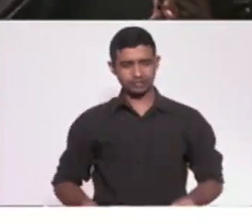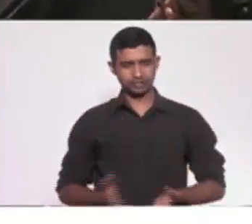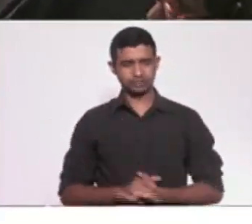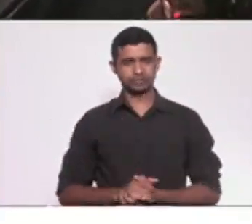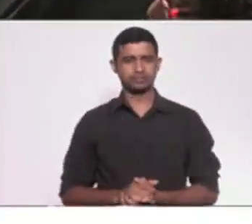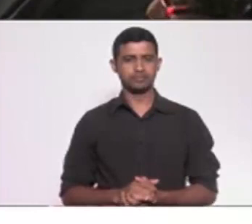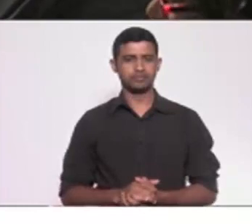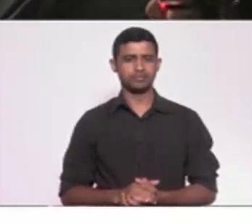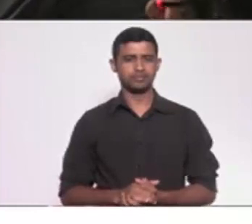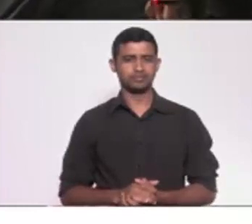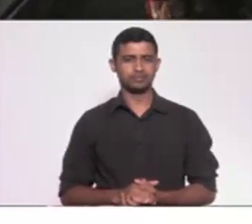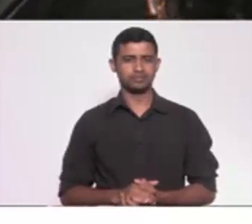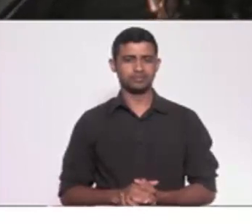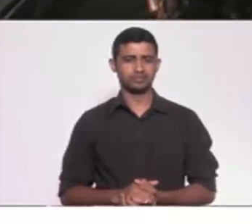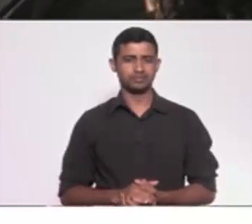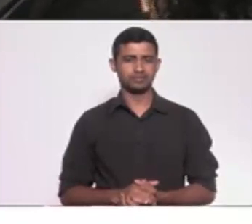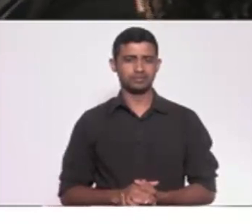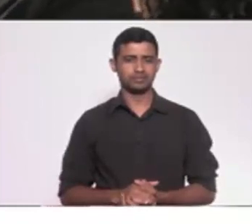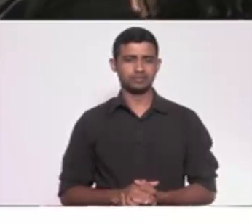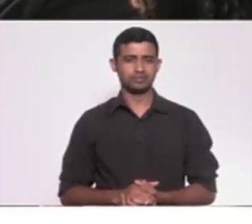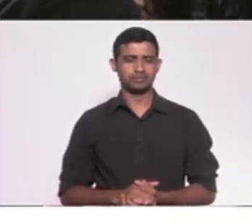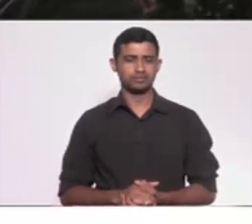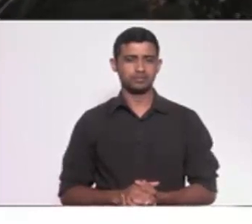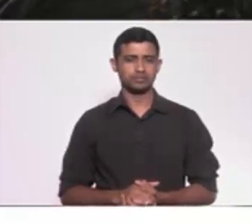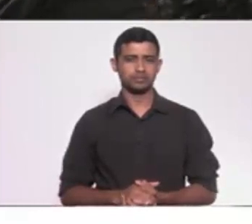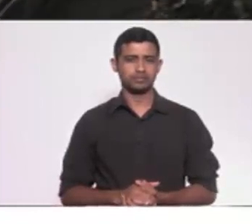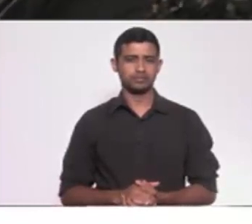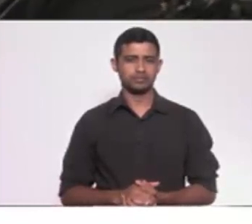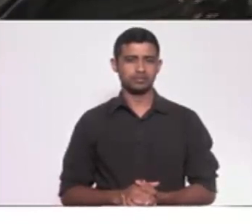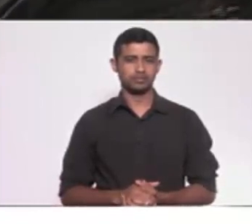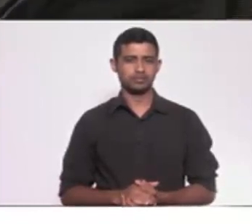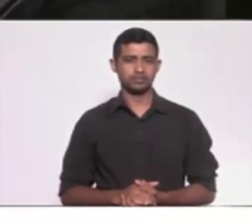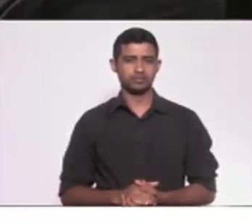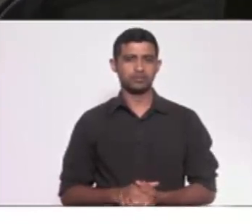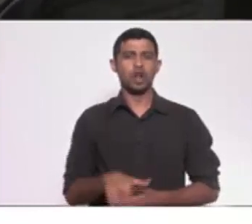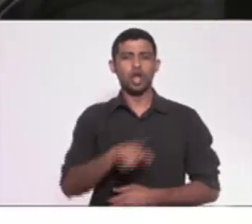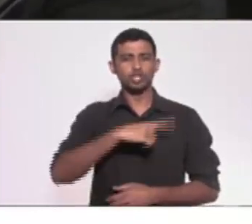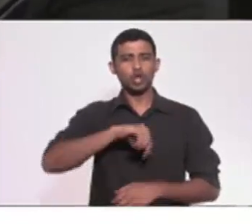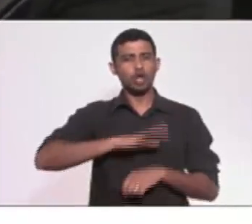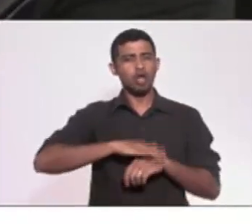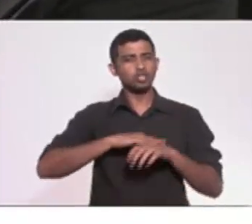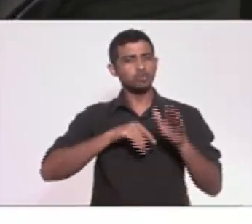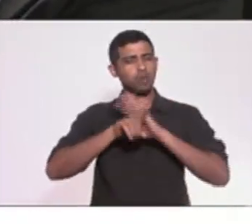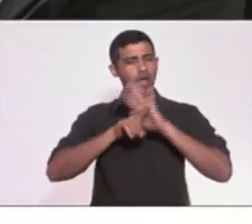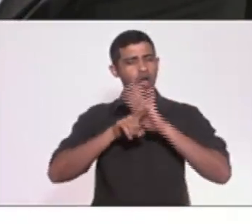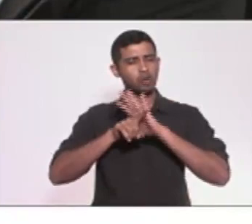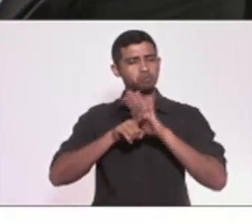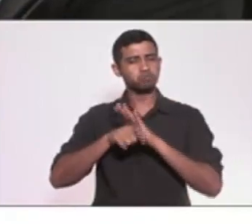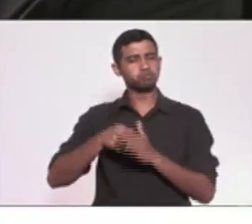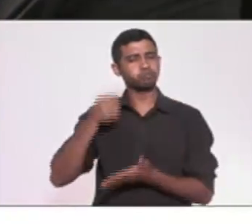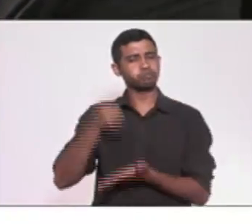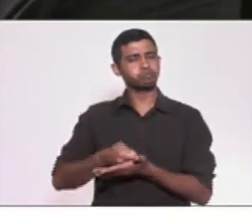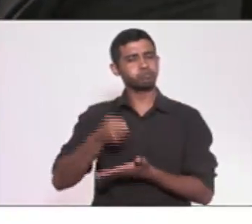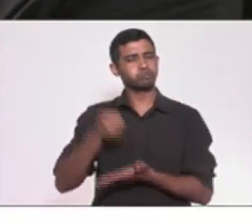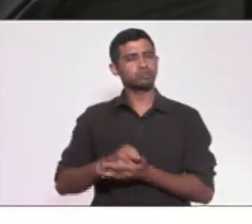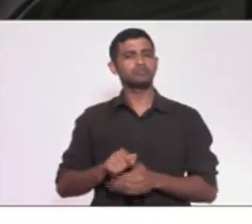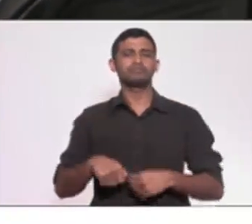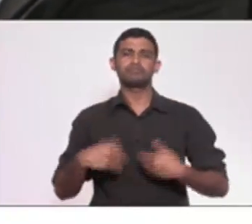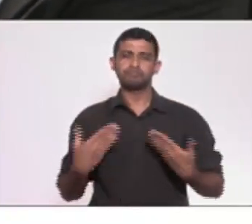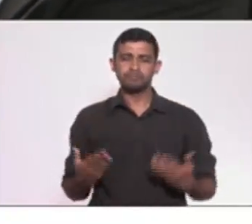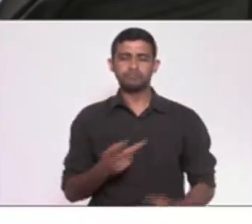defesa, fazer a nossa própria apuração criteriosa e rigorosa desse caso. Nesse